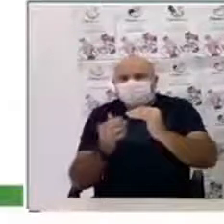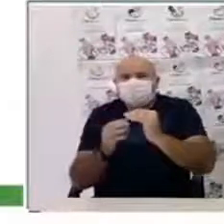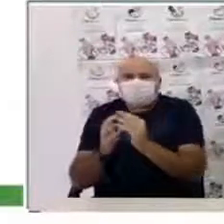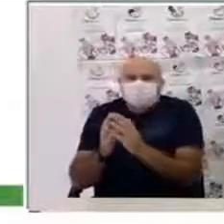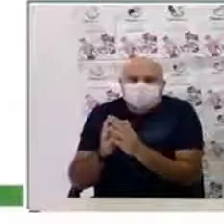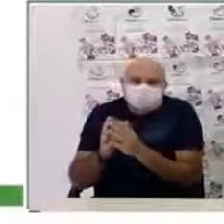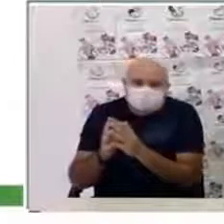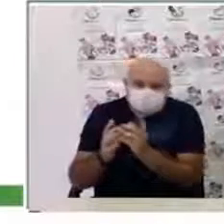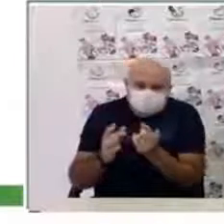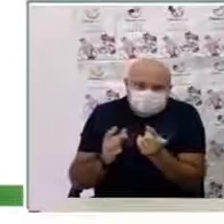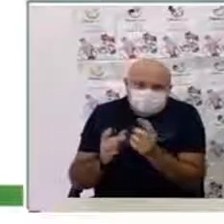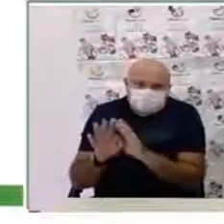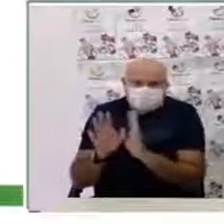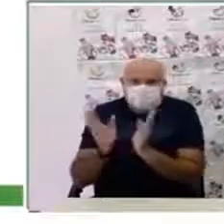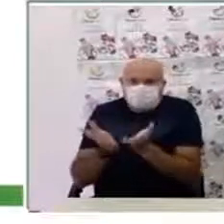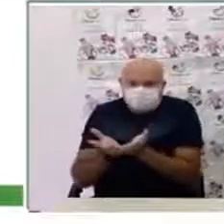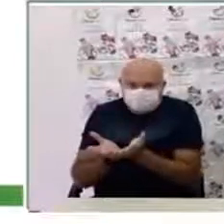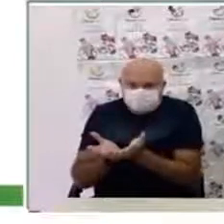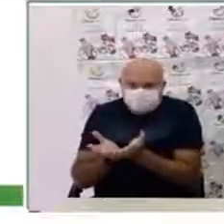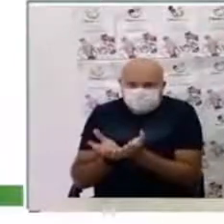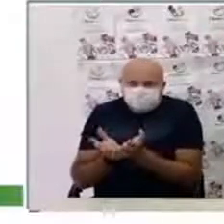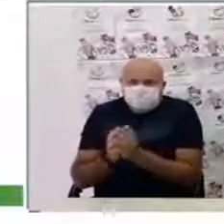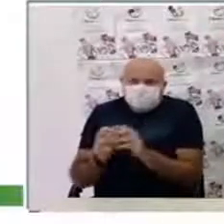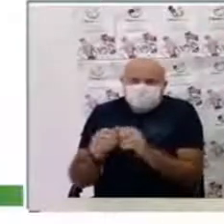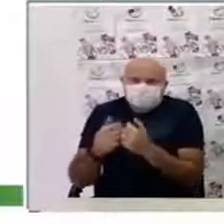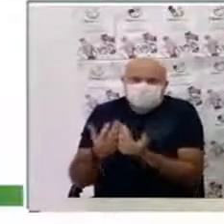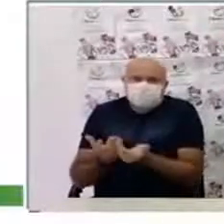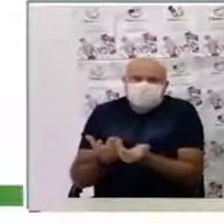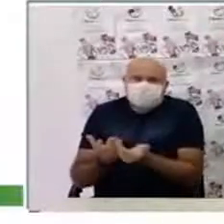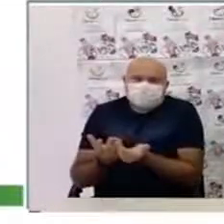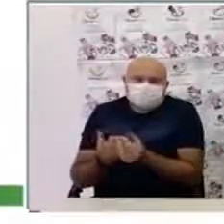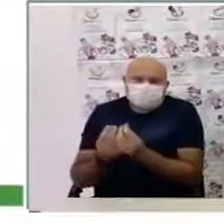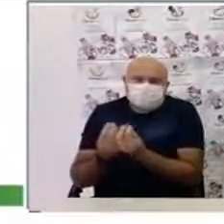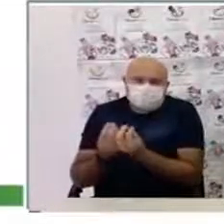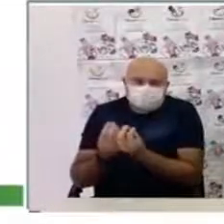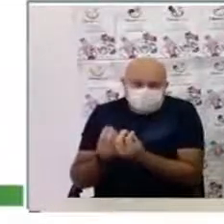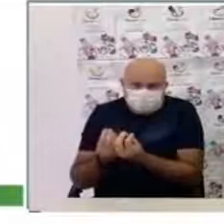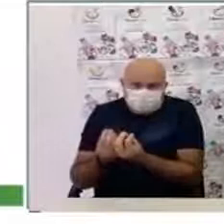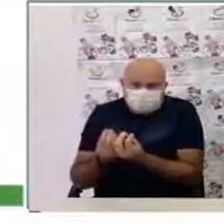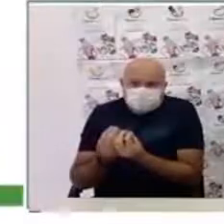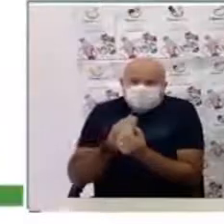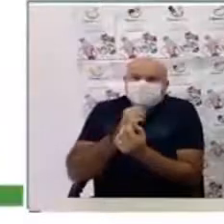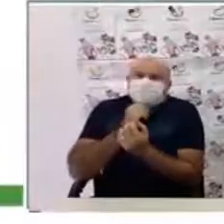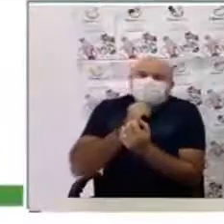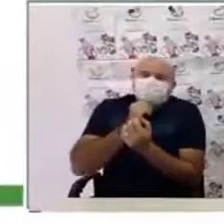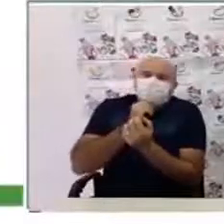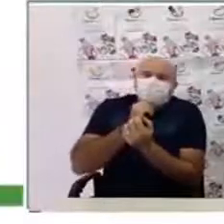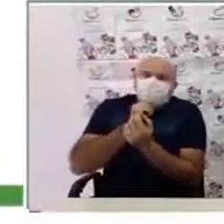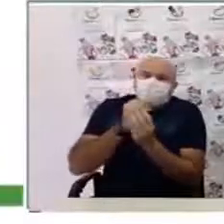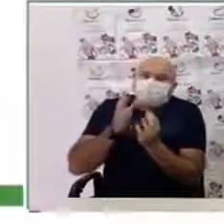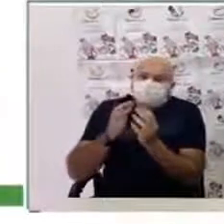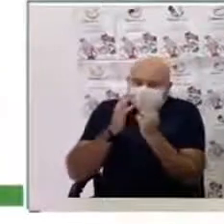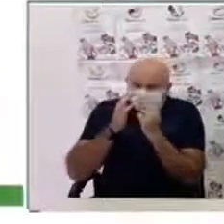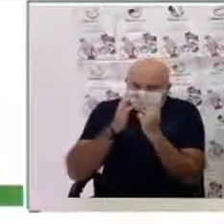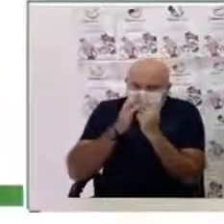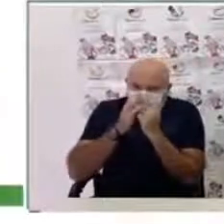onda eletromagnética que, por sinal, é a mais perigosa. Atribui-se a ela a mutação do gene das células. A principal